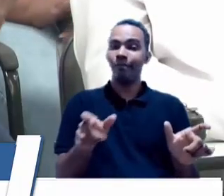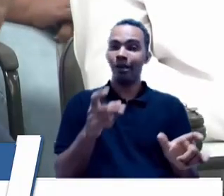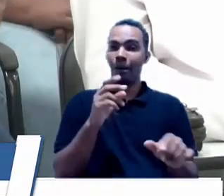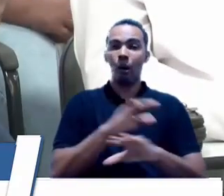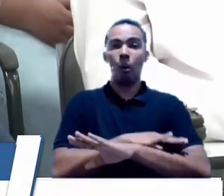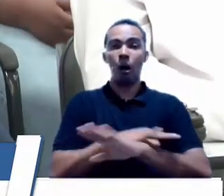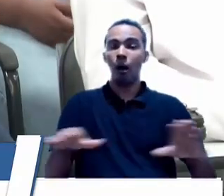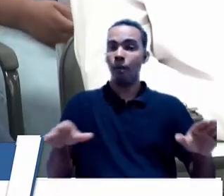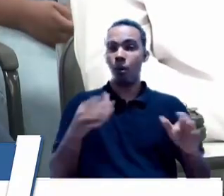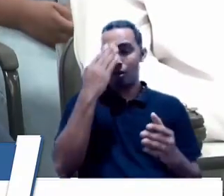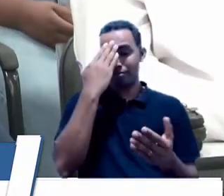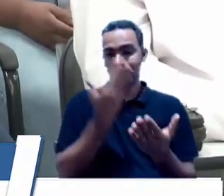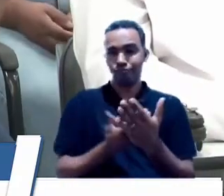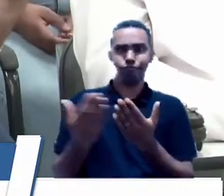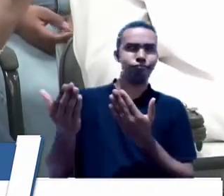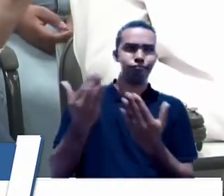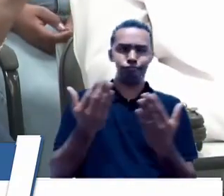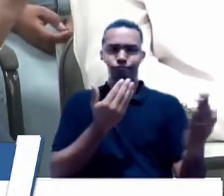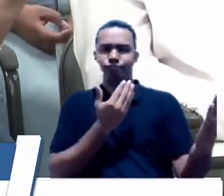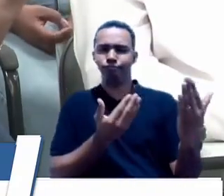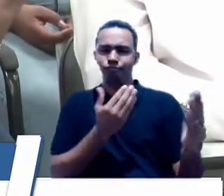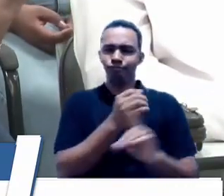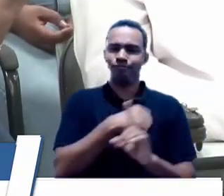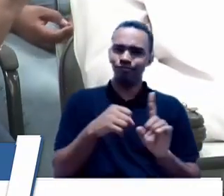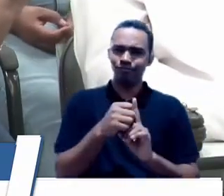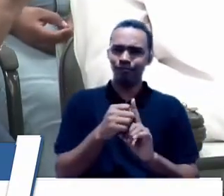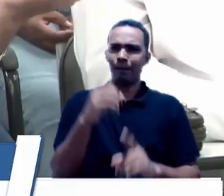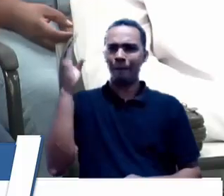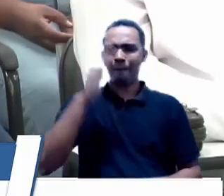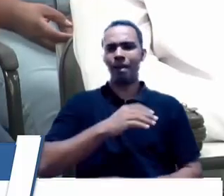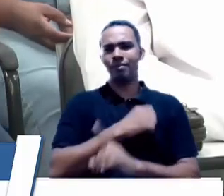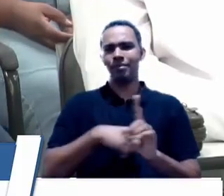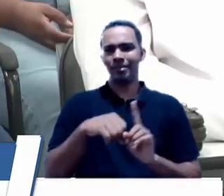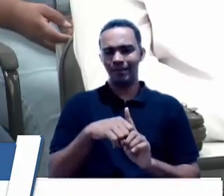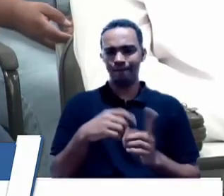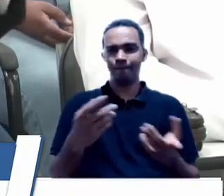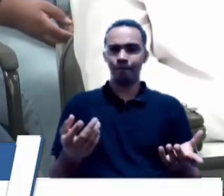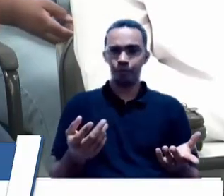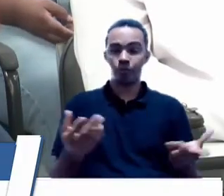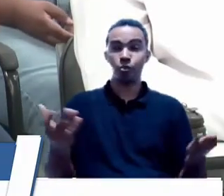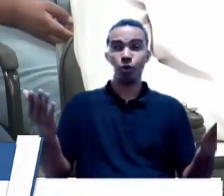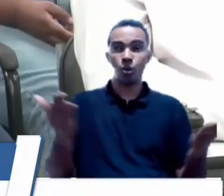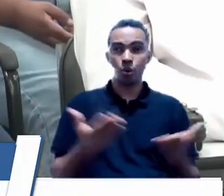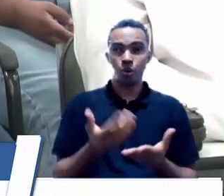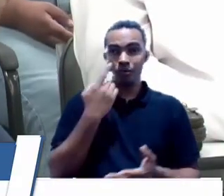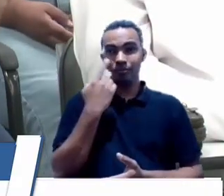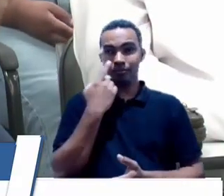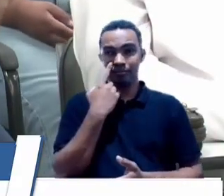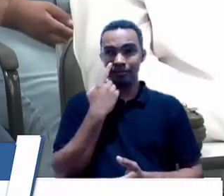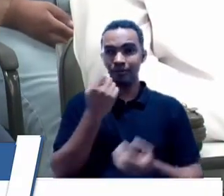grande na sociedade, e essa desconfiança está fazendo mal para a sociedade. E hoje, quando vem a gente falar de uma